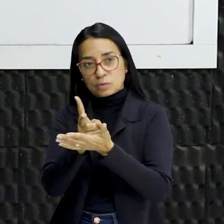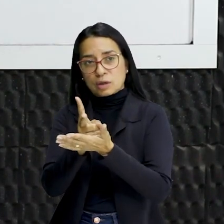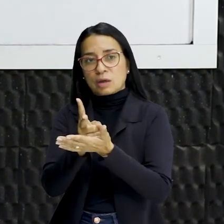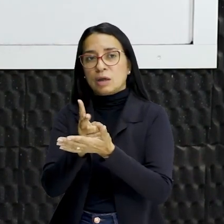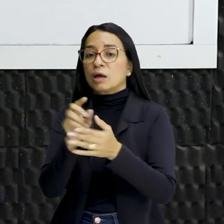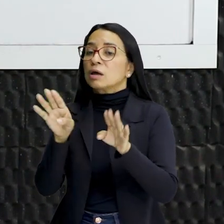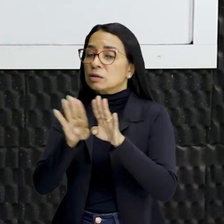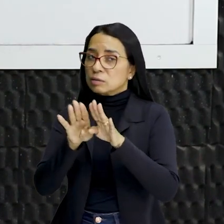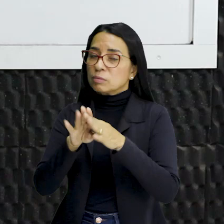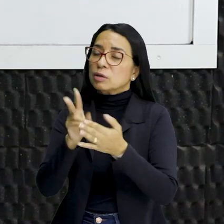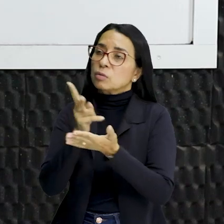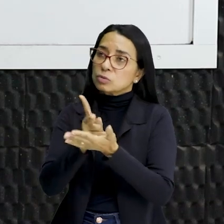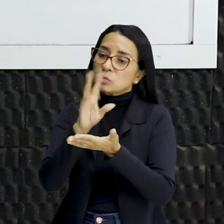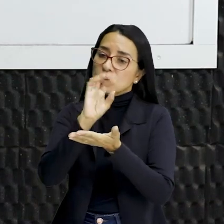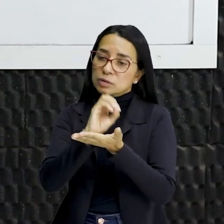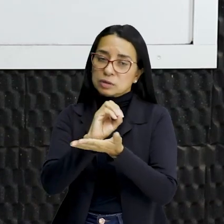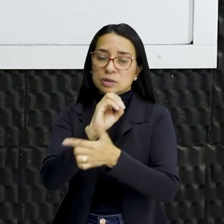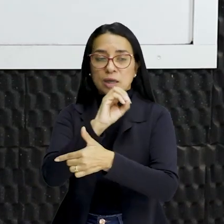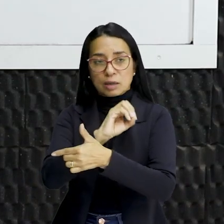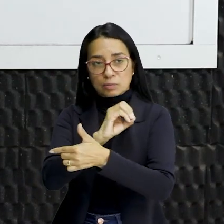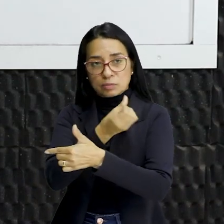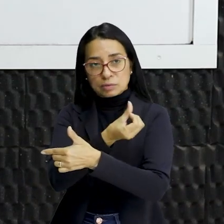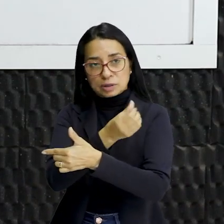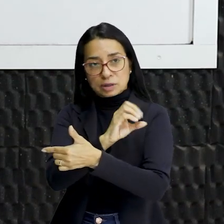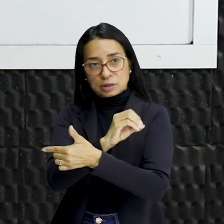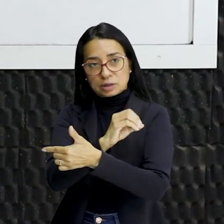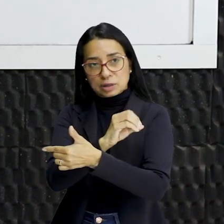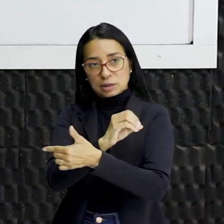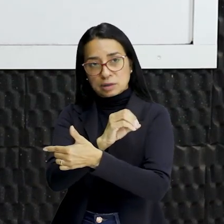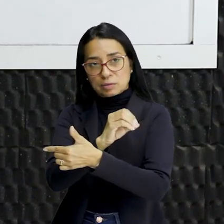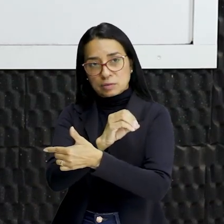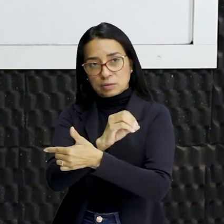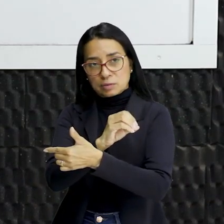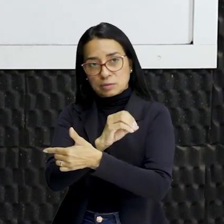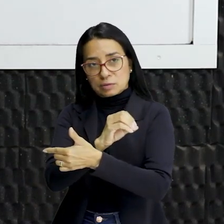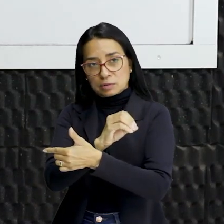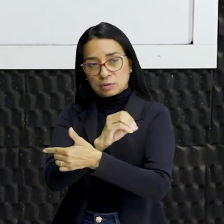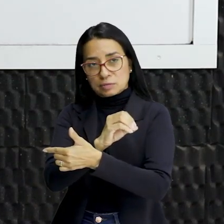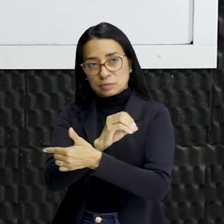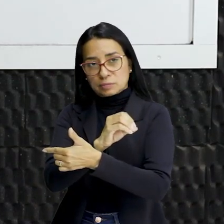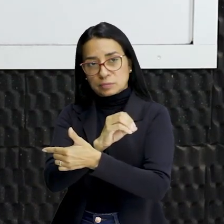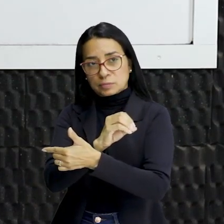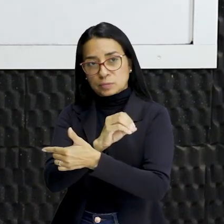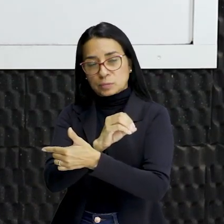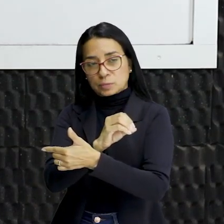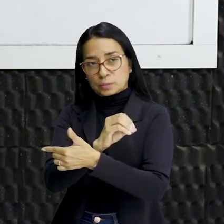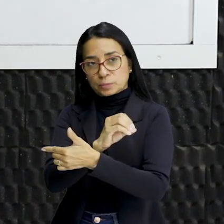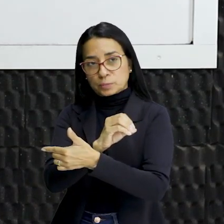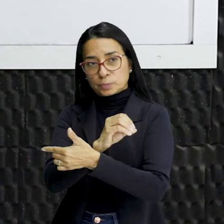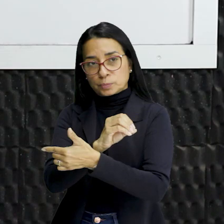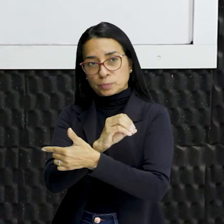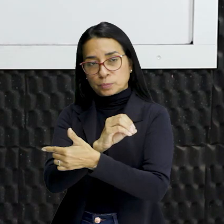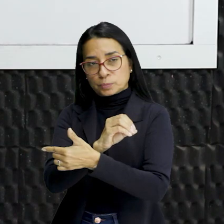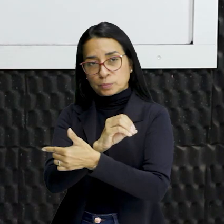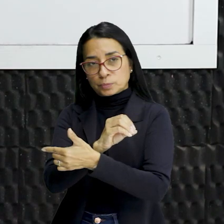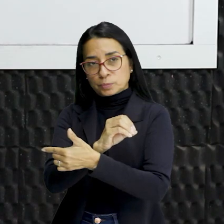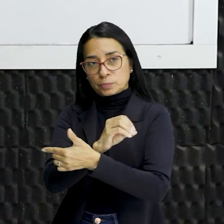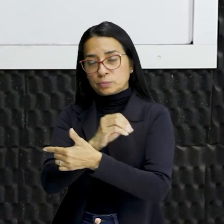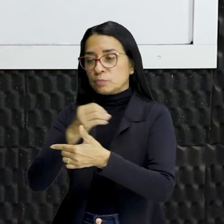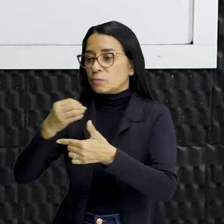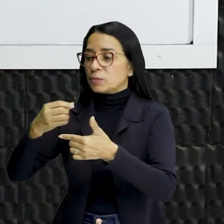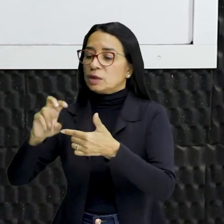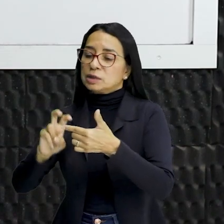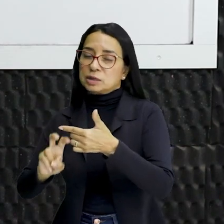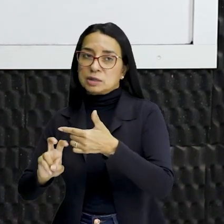querendo continuar essa conta eu acrescento um zero 60 por 12 dá 5 5